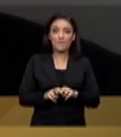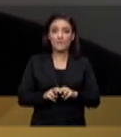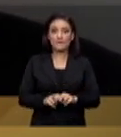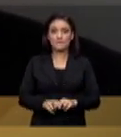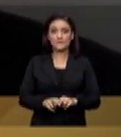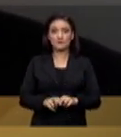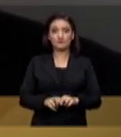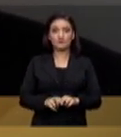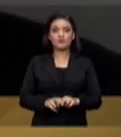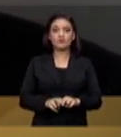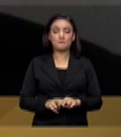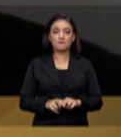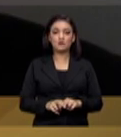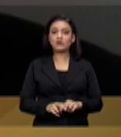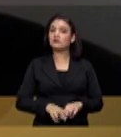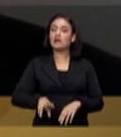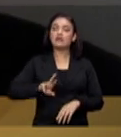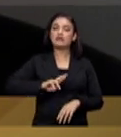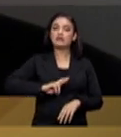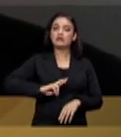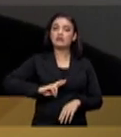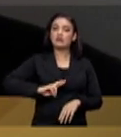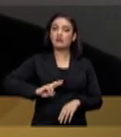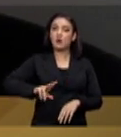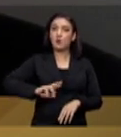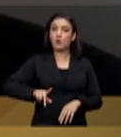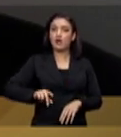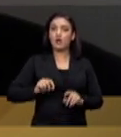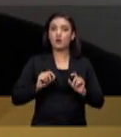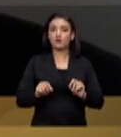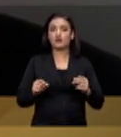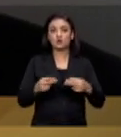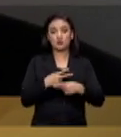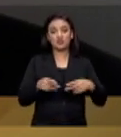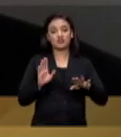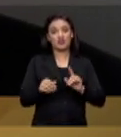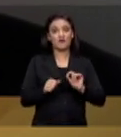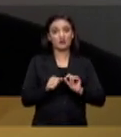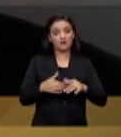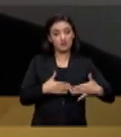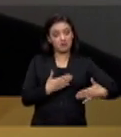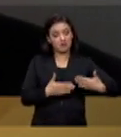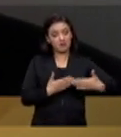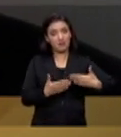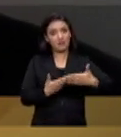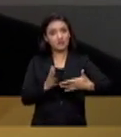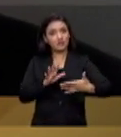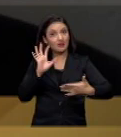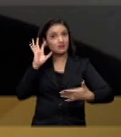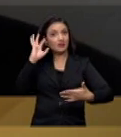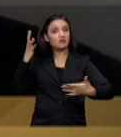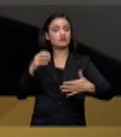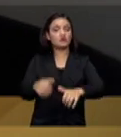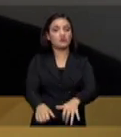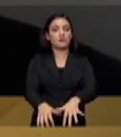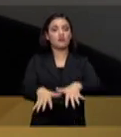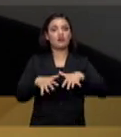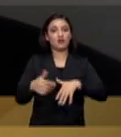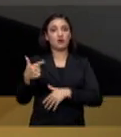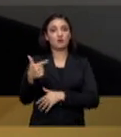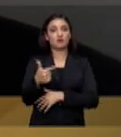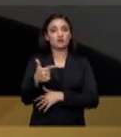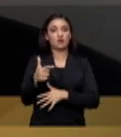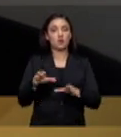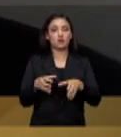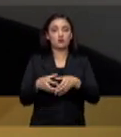se amolda ao que veio sendo construído e já decidido no âmbito do plenário e da segunda